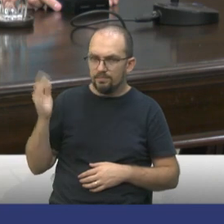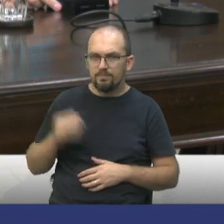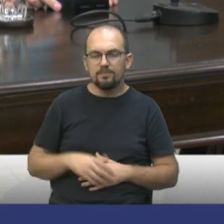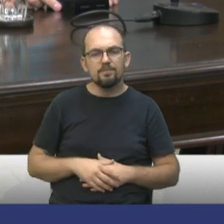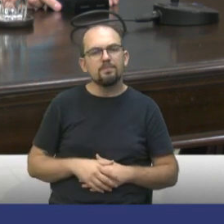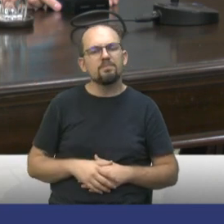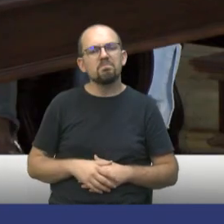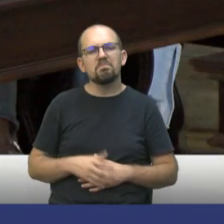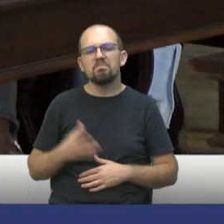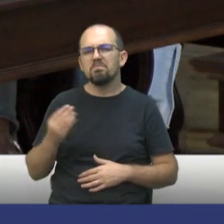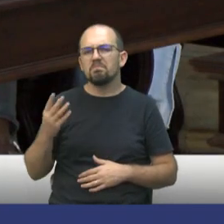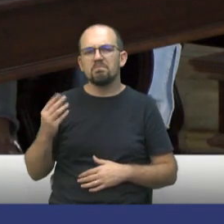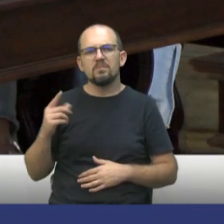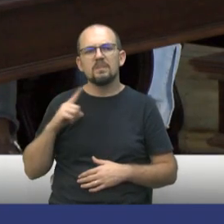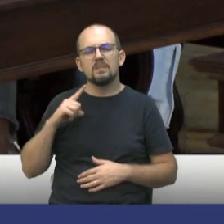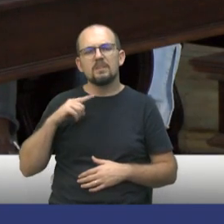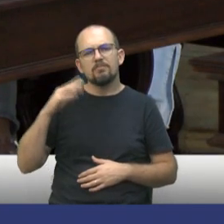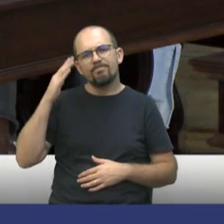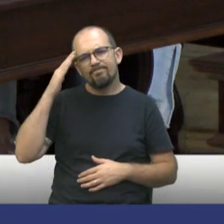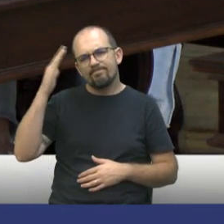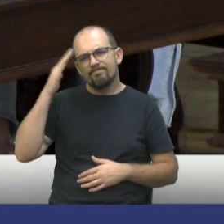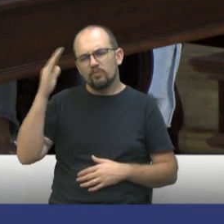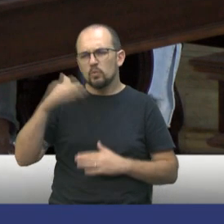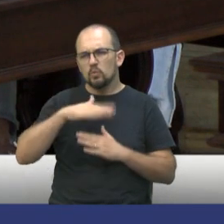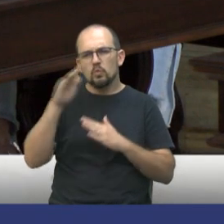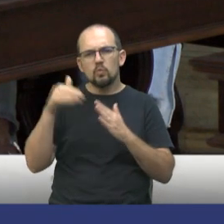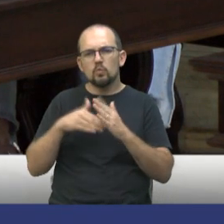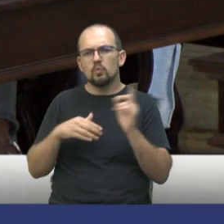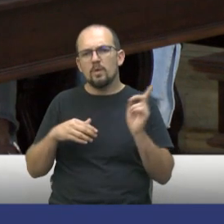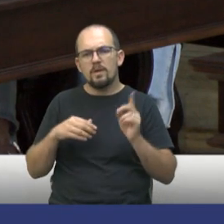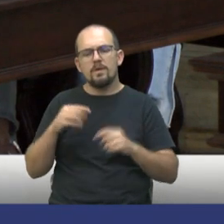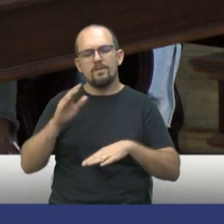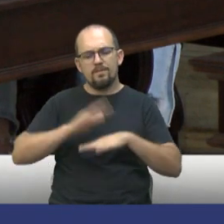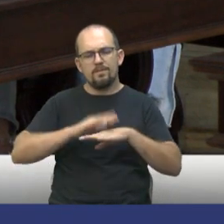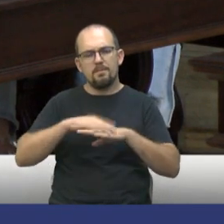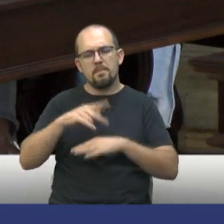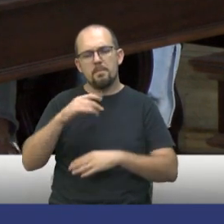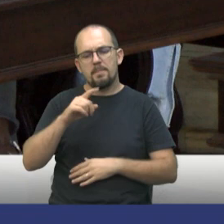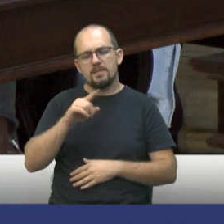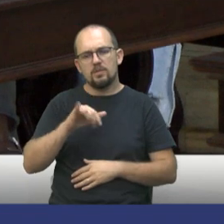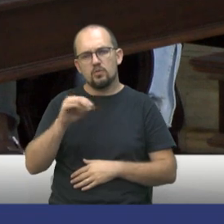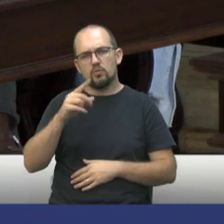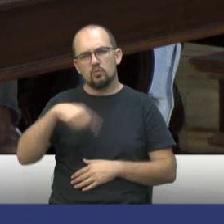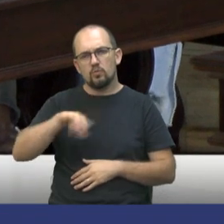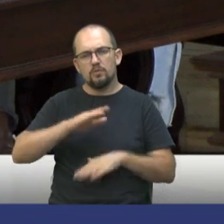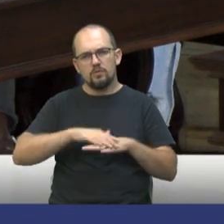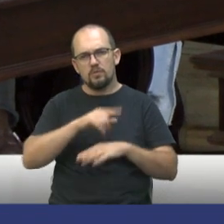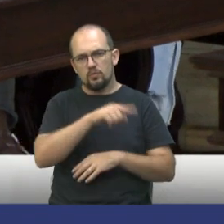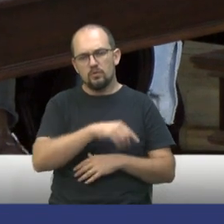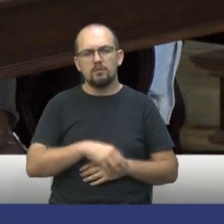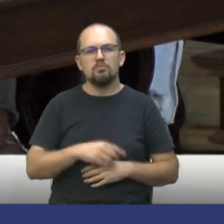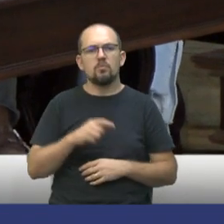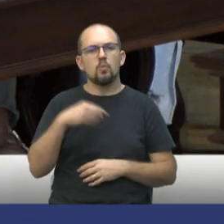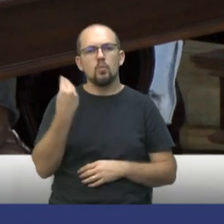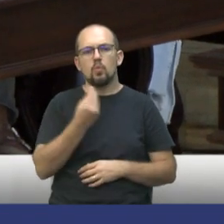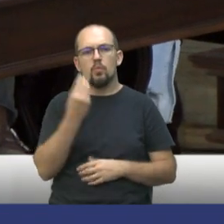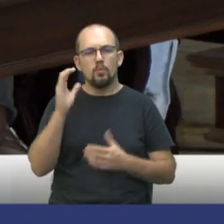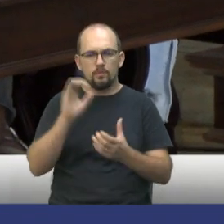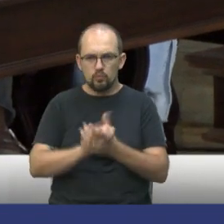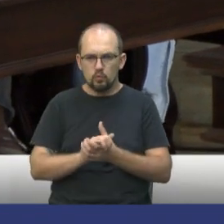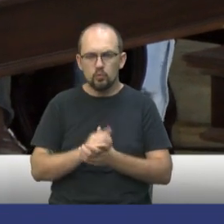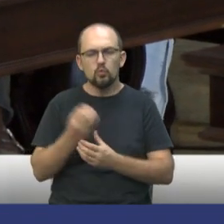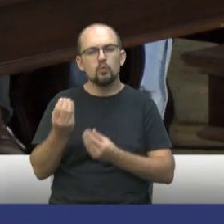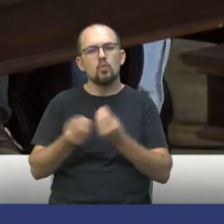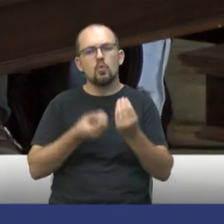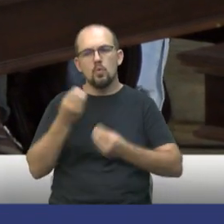pela gratidão por tudo que o Pezinho faz por vocês, fez como esposo, fez